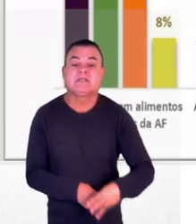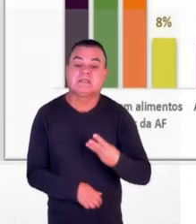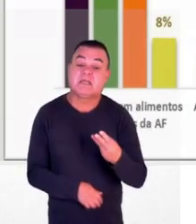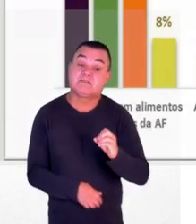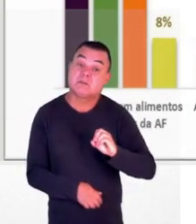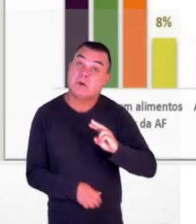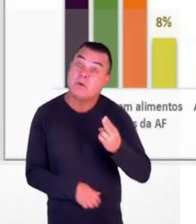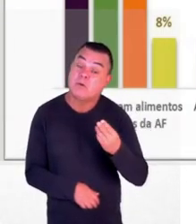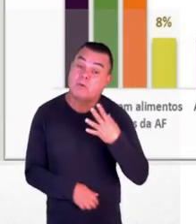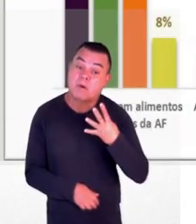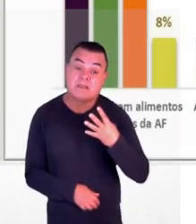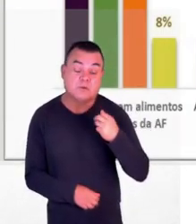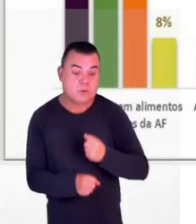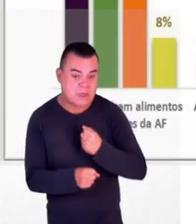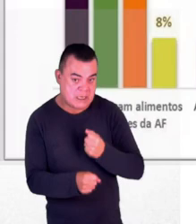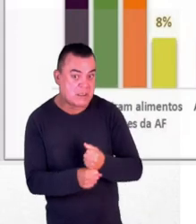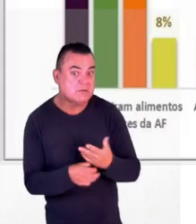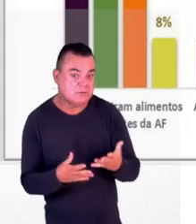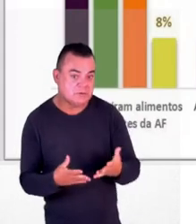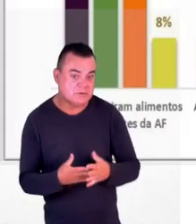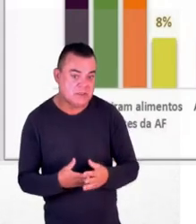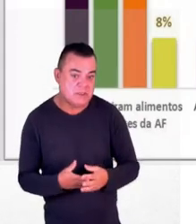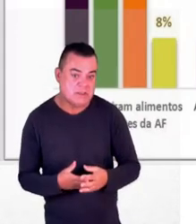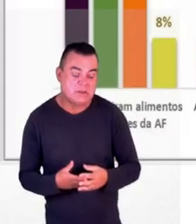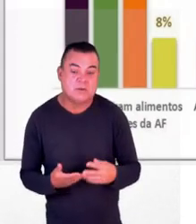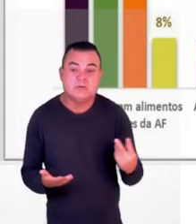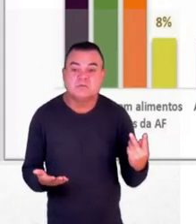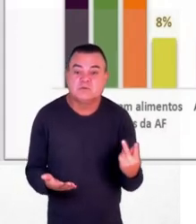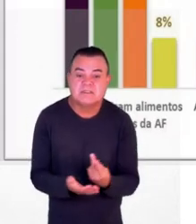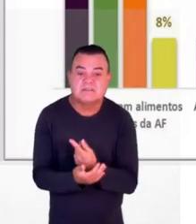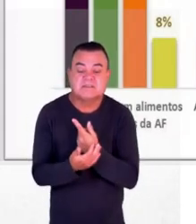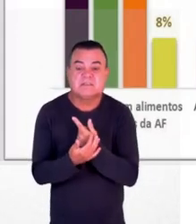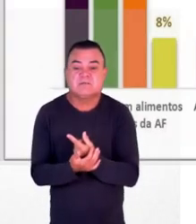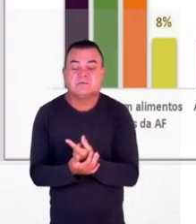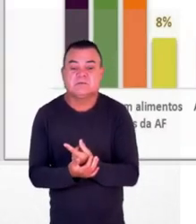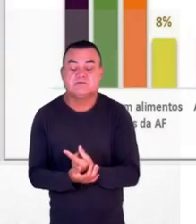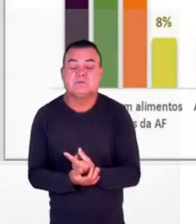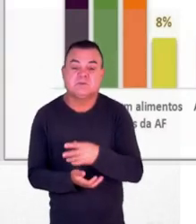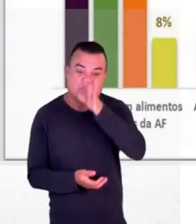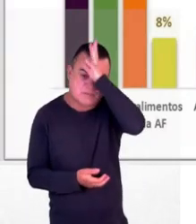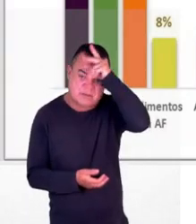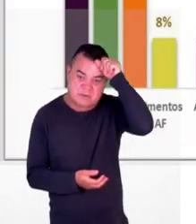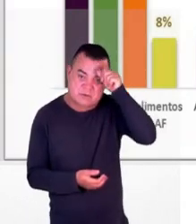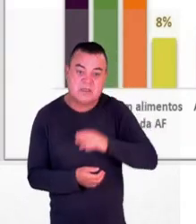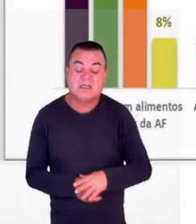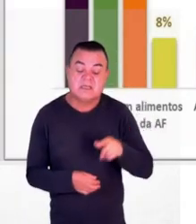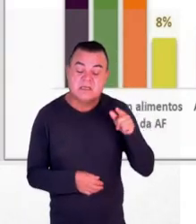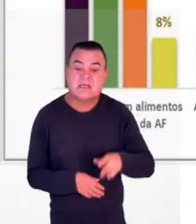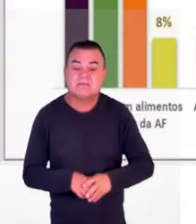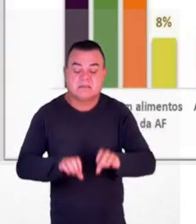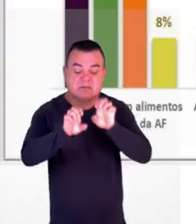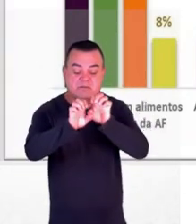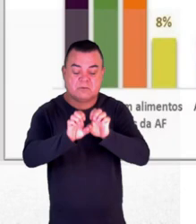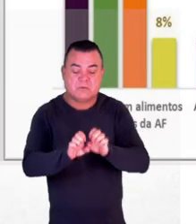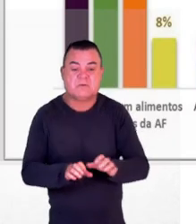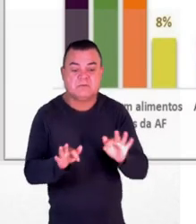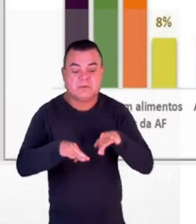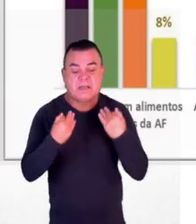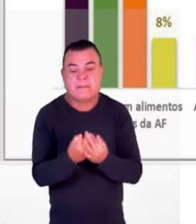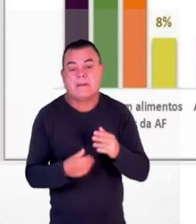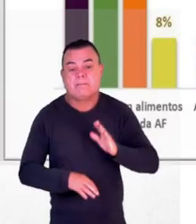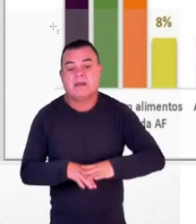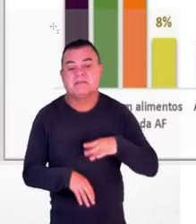uma política pública é muito rápido né a situação no Amazonas em relação à aquisição dos alimentos da Agricultura Familiar mais de 50%